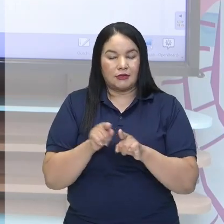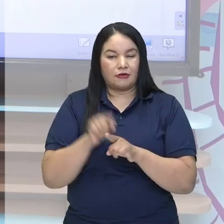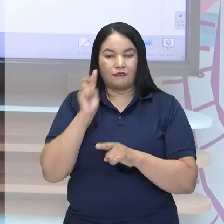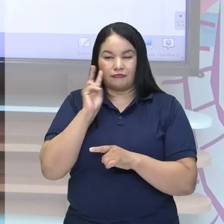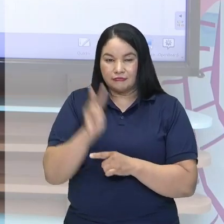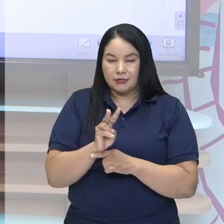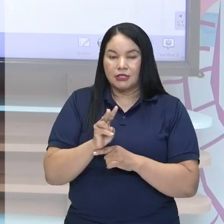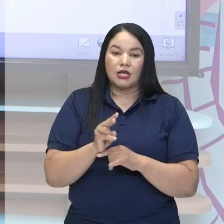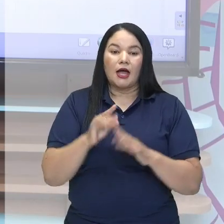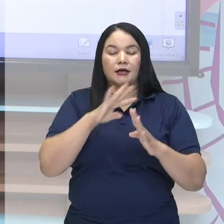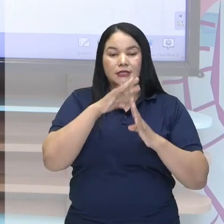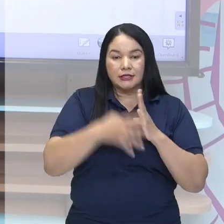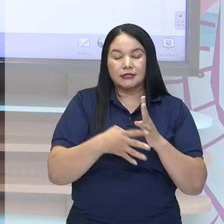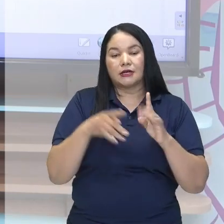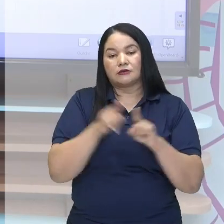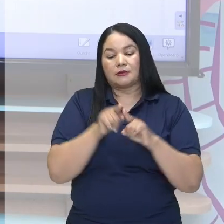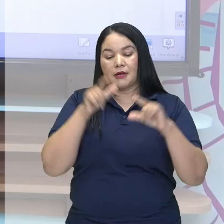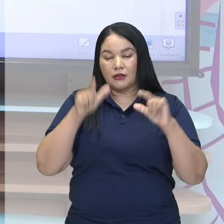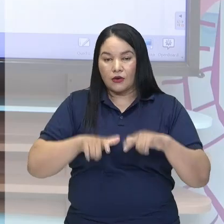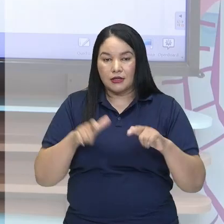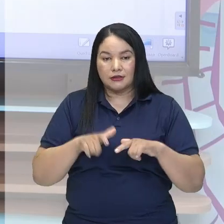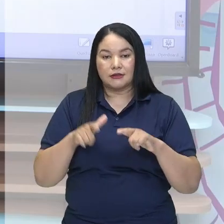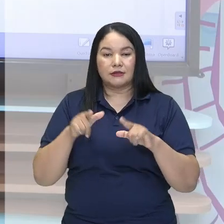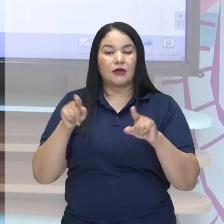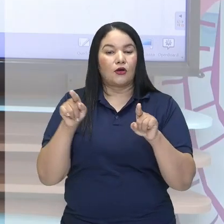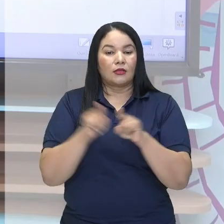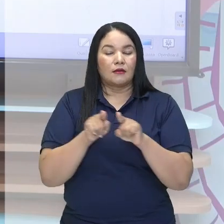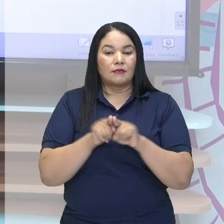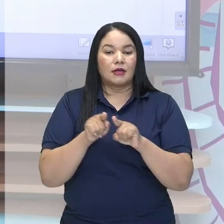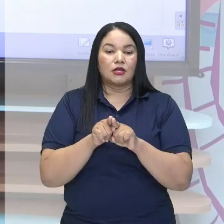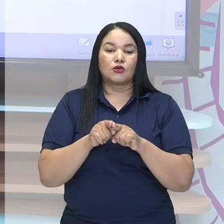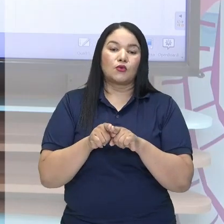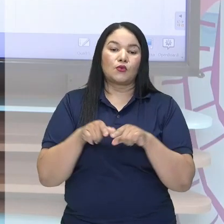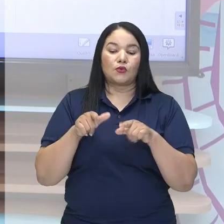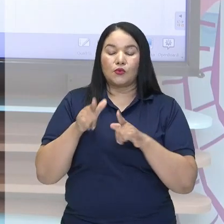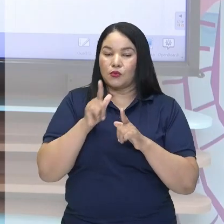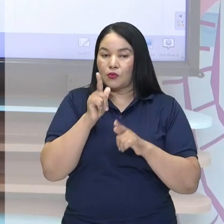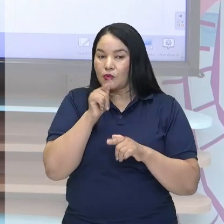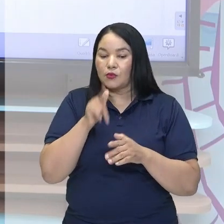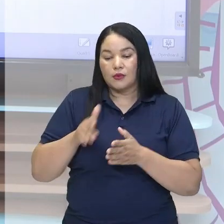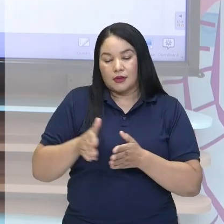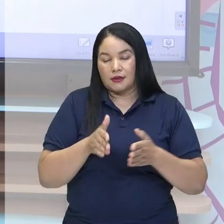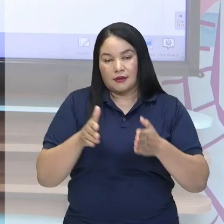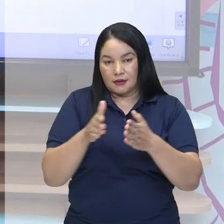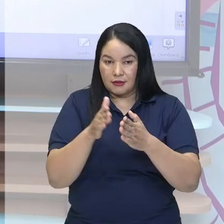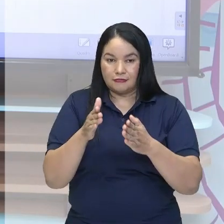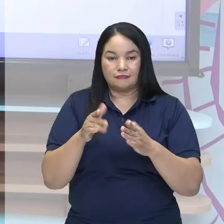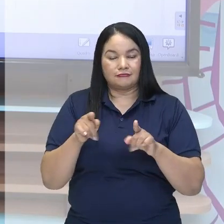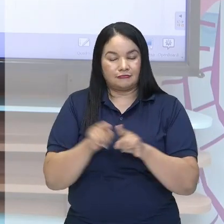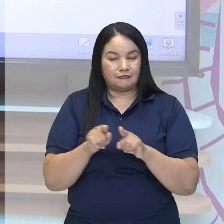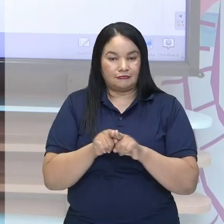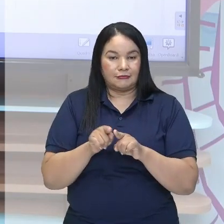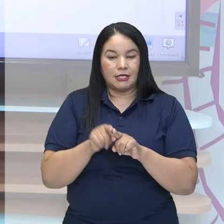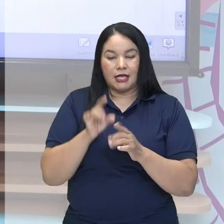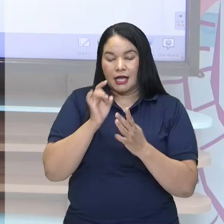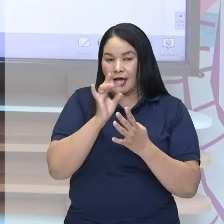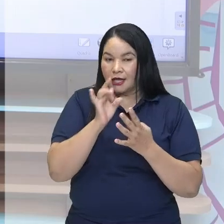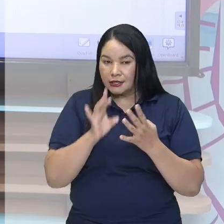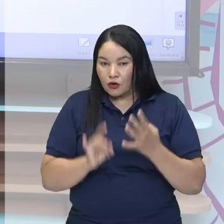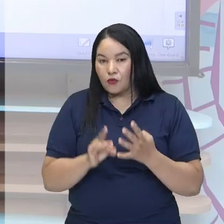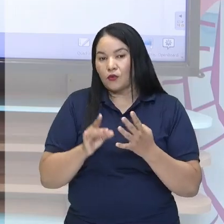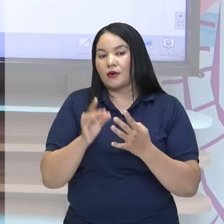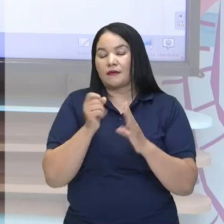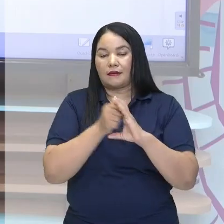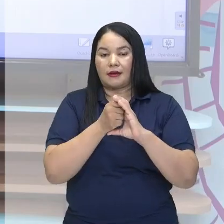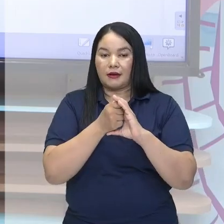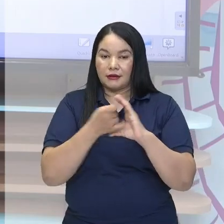do ano, a localização desse rio, dessa bacia hidrográfica, tá bom? Cada um ali também com as suas características.